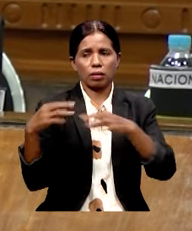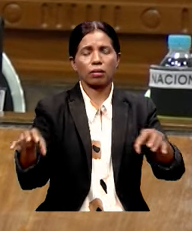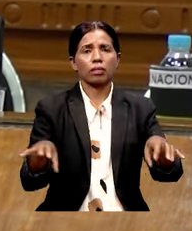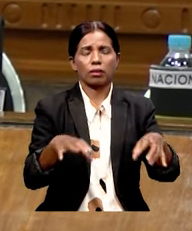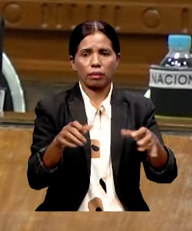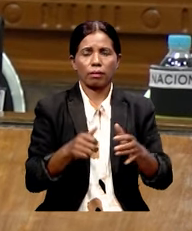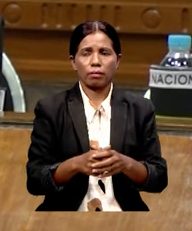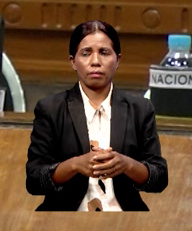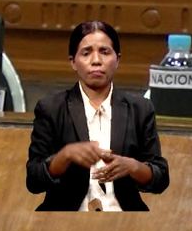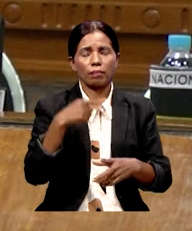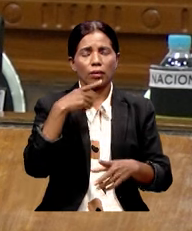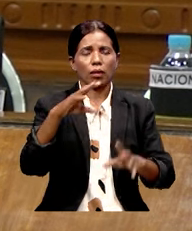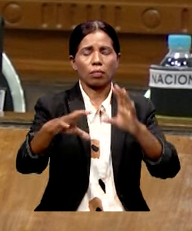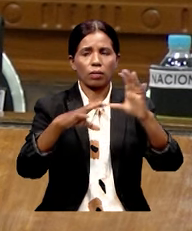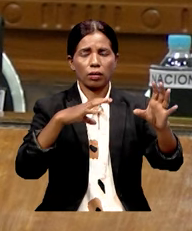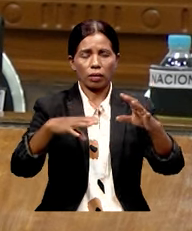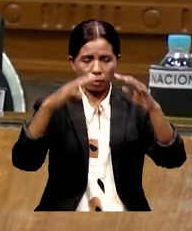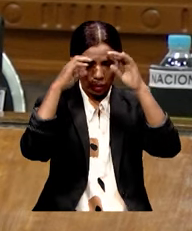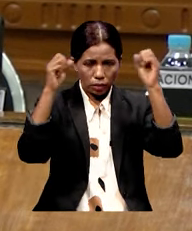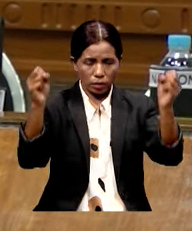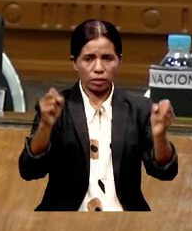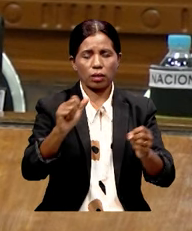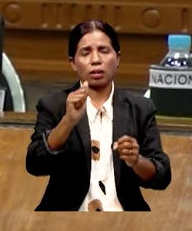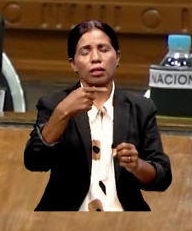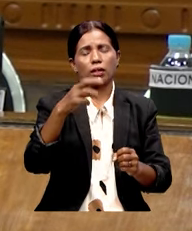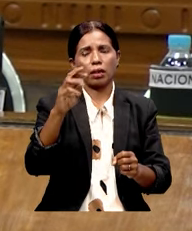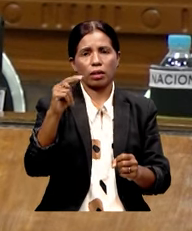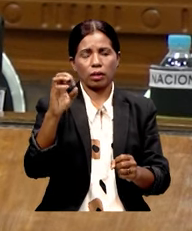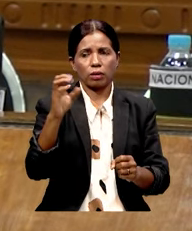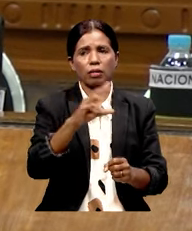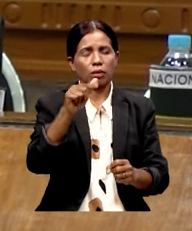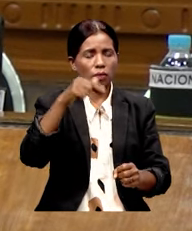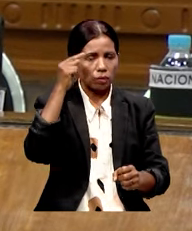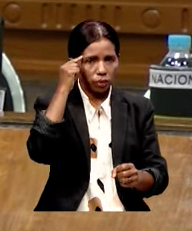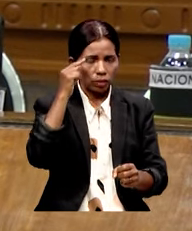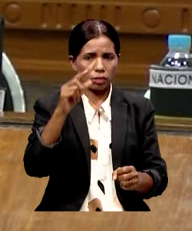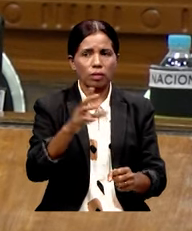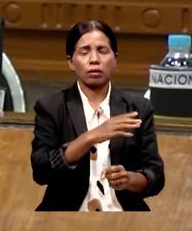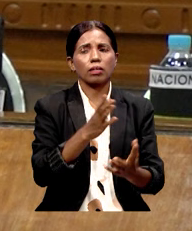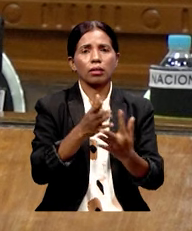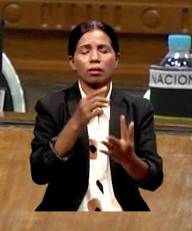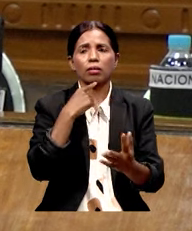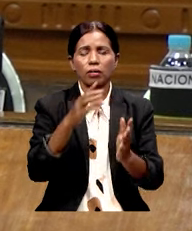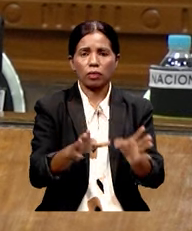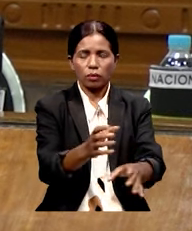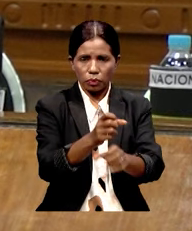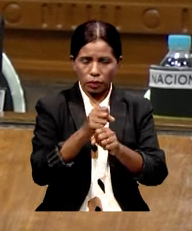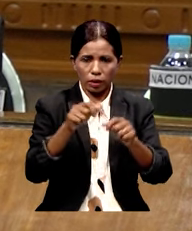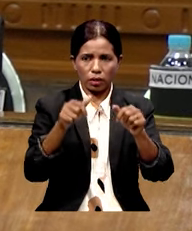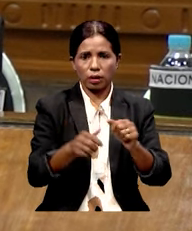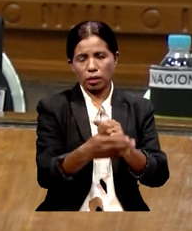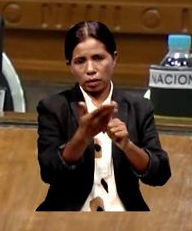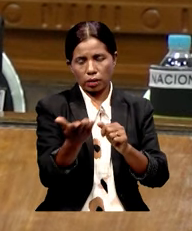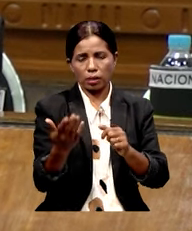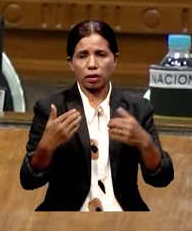através de contactos com o senhor presidente da autoridade Arsenio Banu governo central alerta ainda né cada que está bot ia na